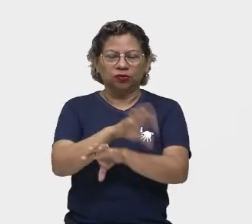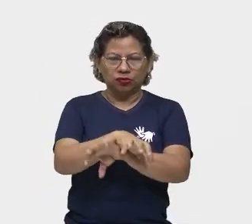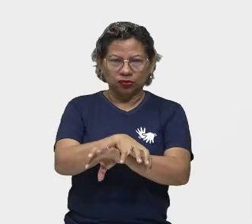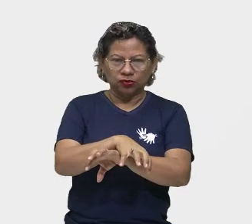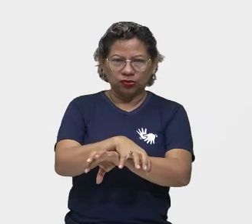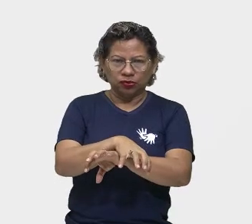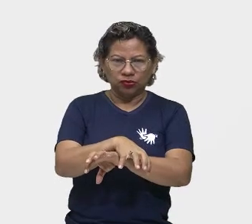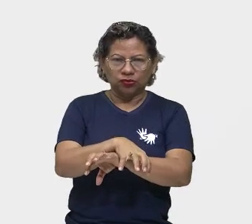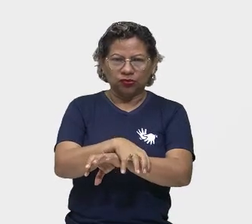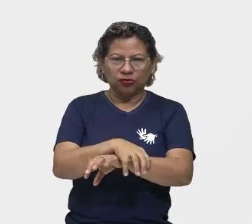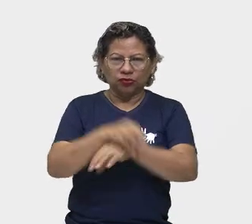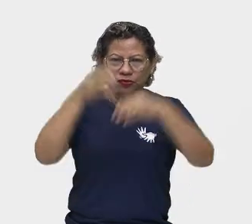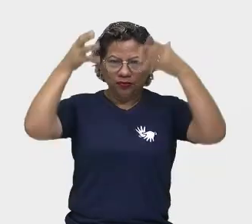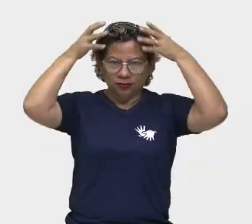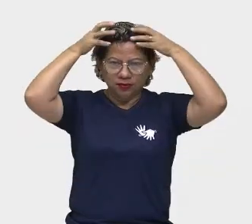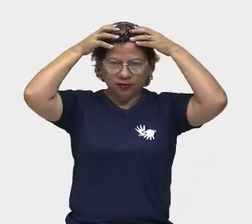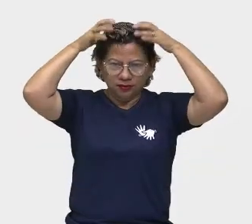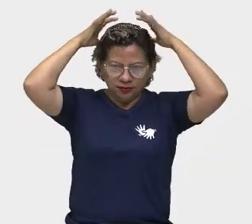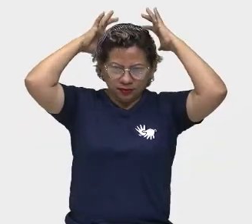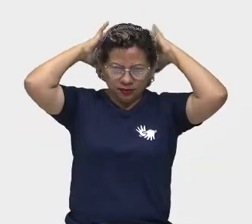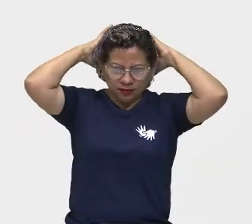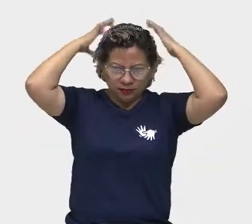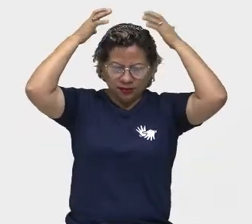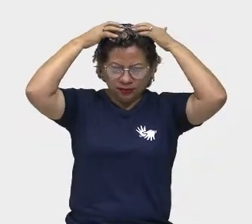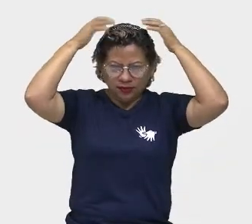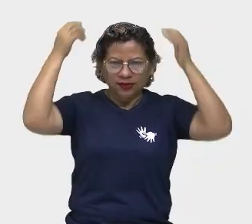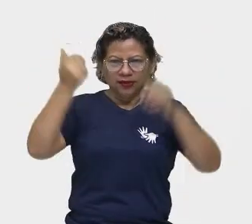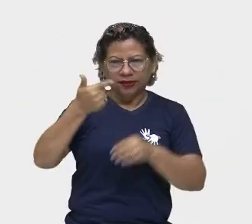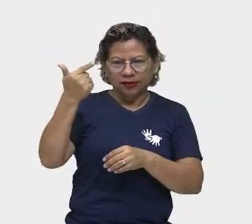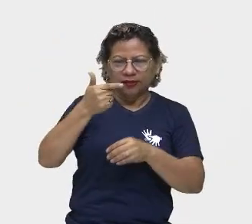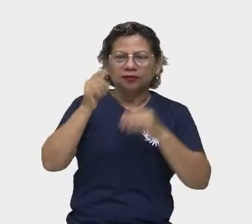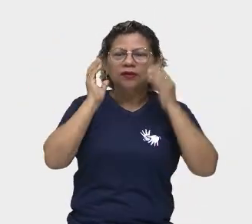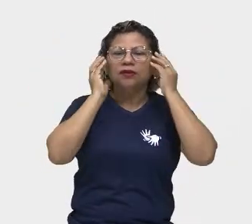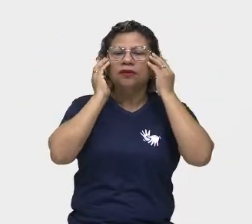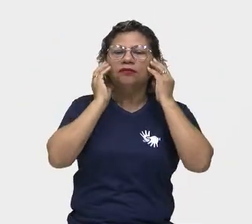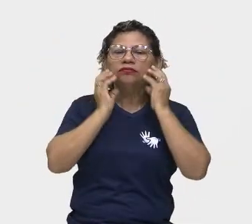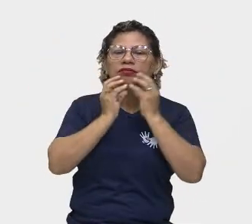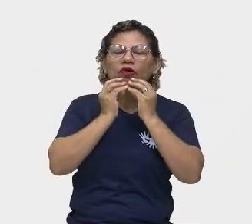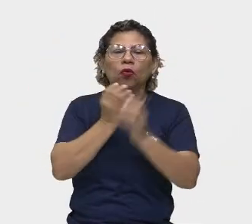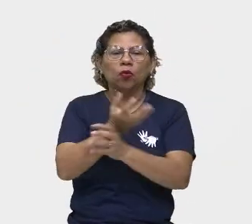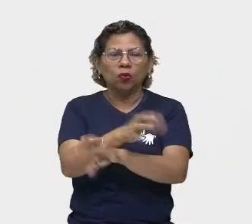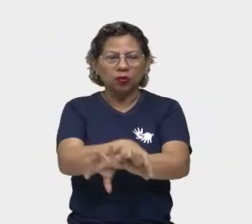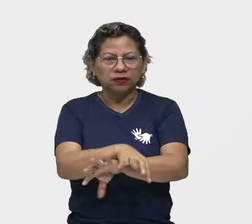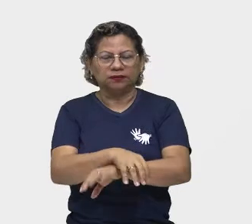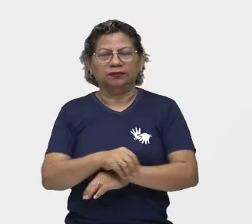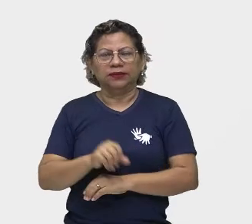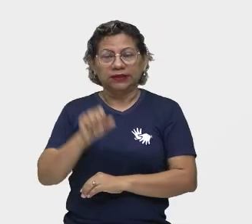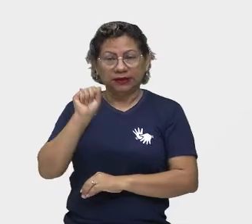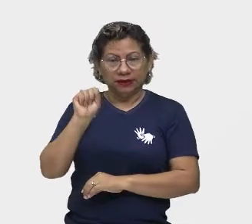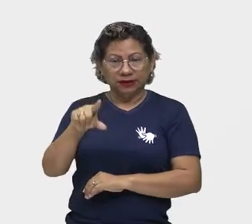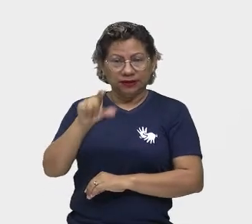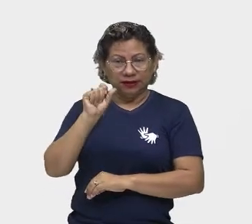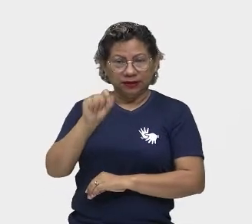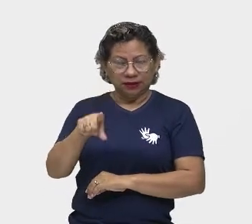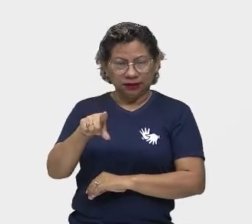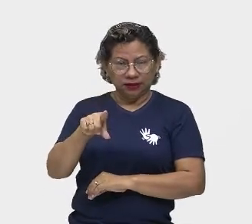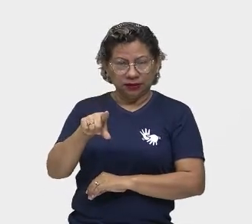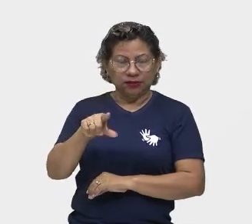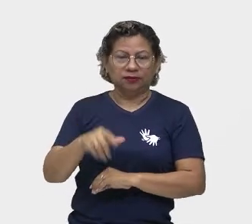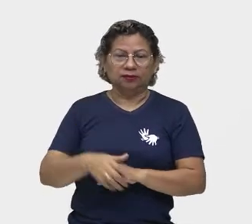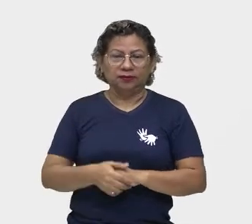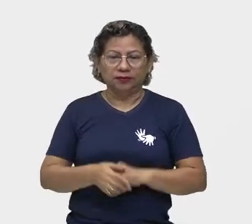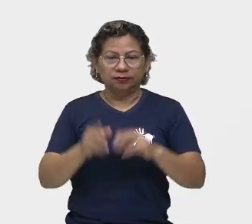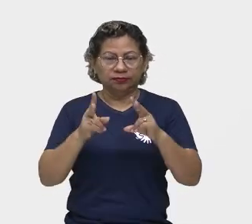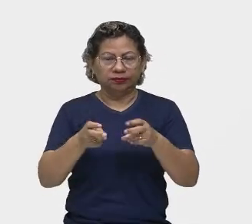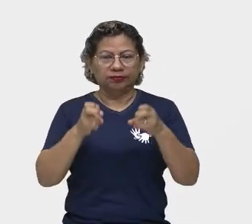crânio e a segunda imagem representa para gente os ossos da face essa que está em azul na segunda